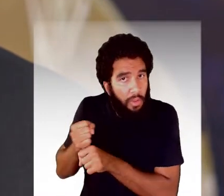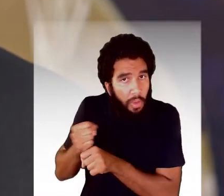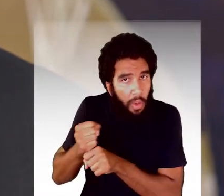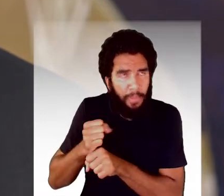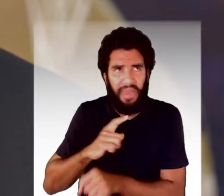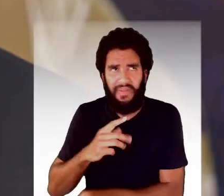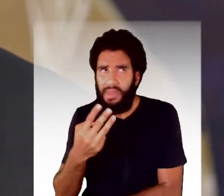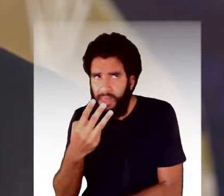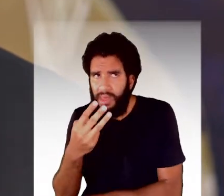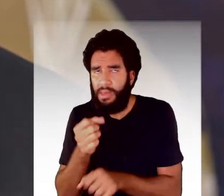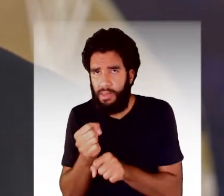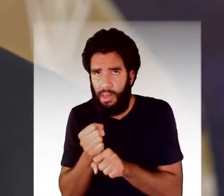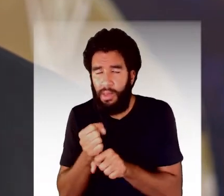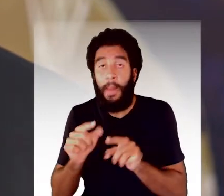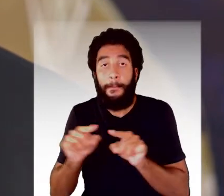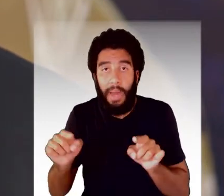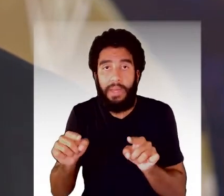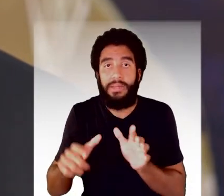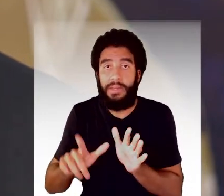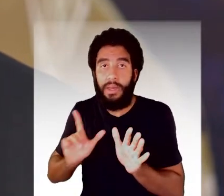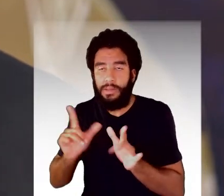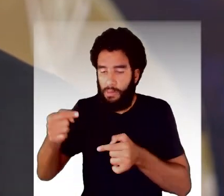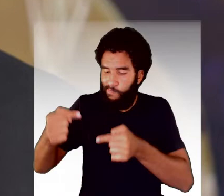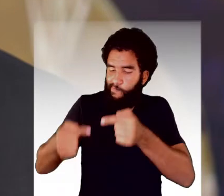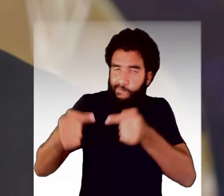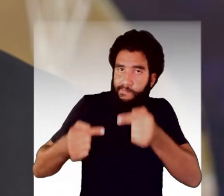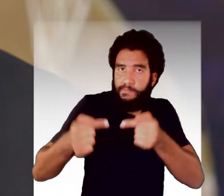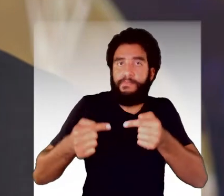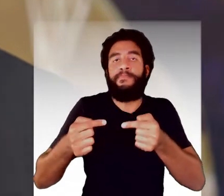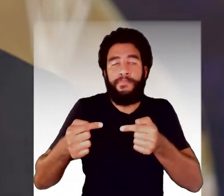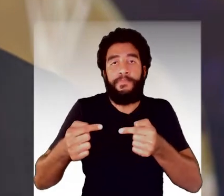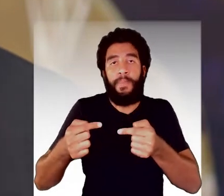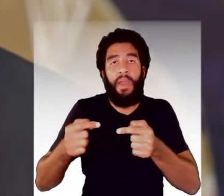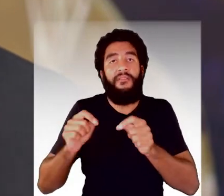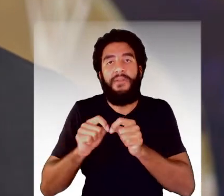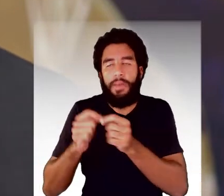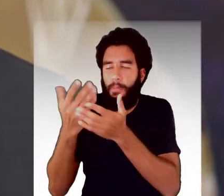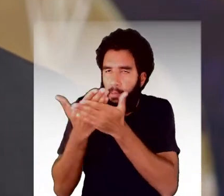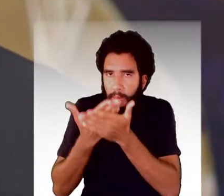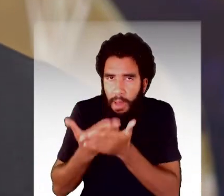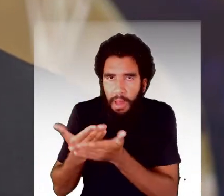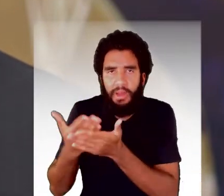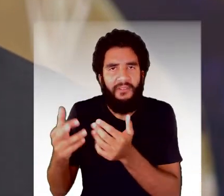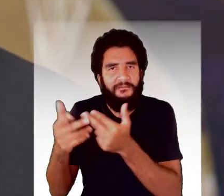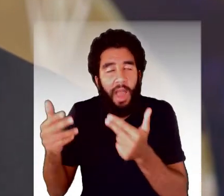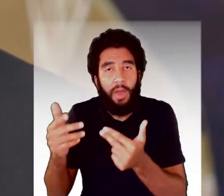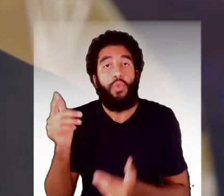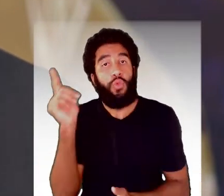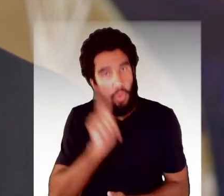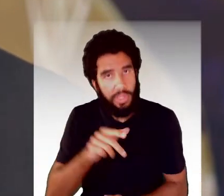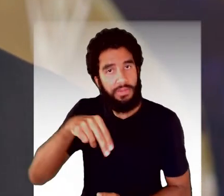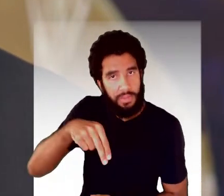3 anos, mas havia discussões prévias que levaram a esse estudo que culminou na norma. E